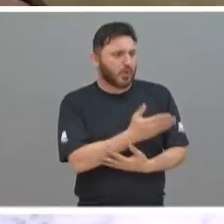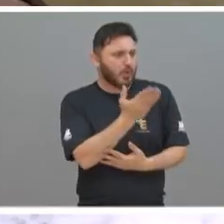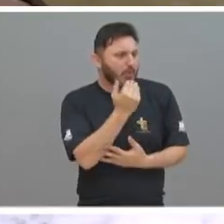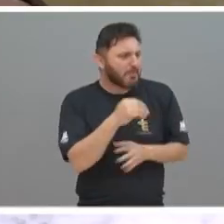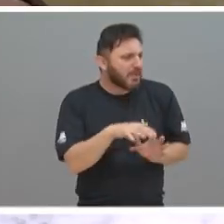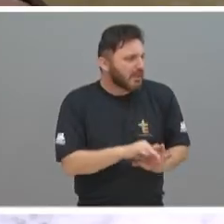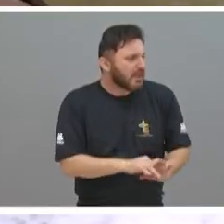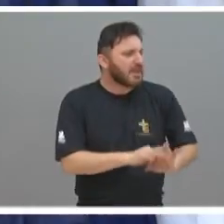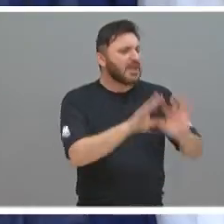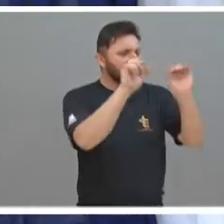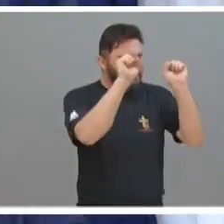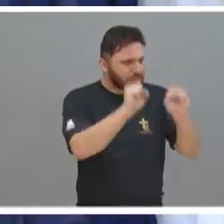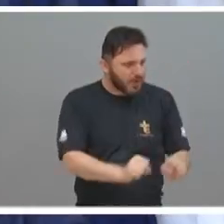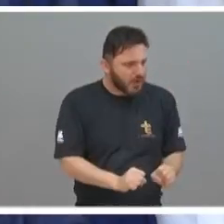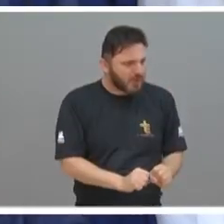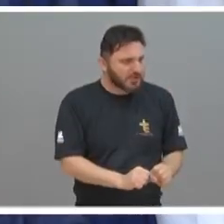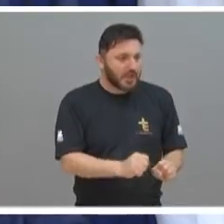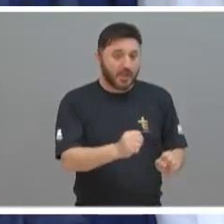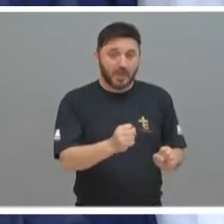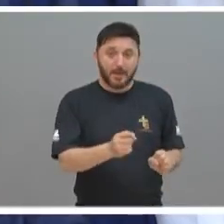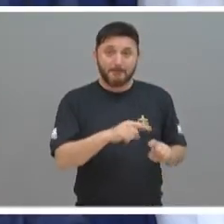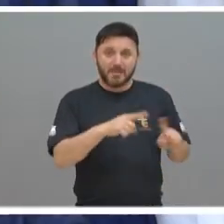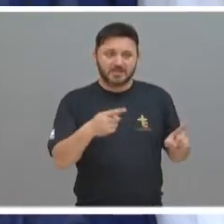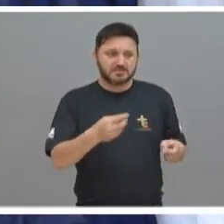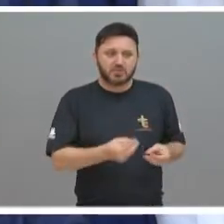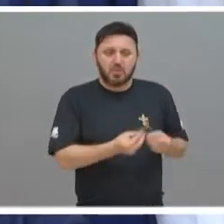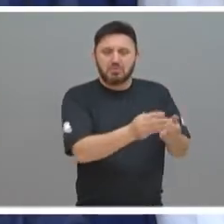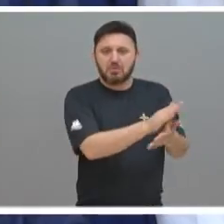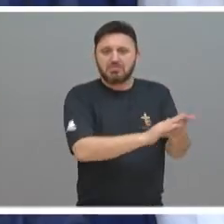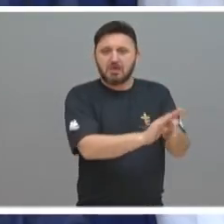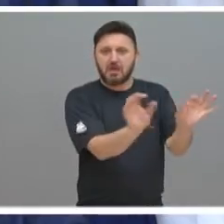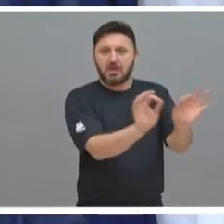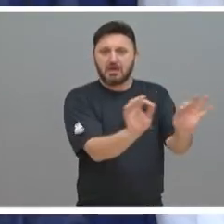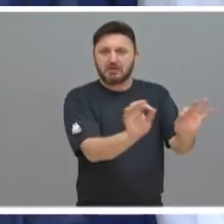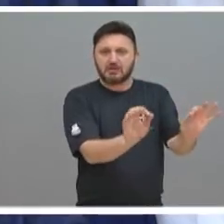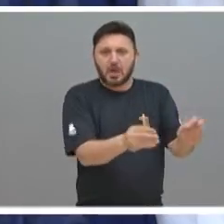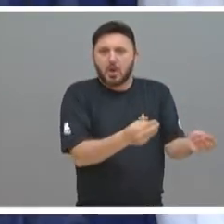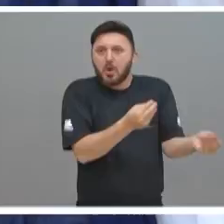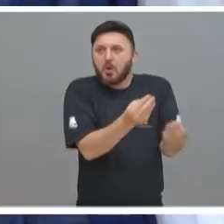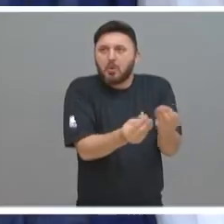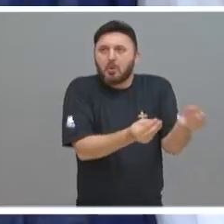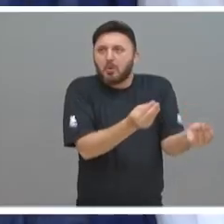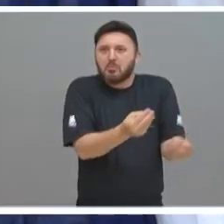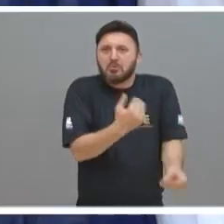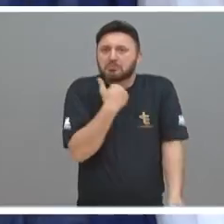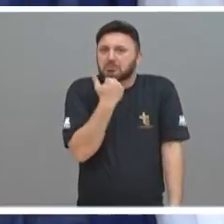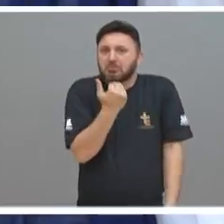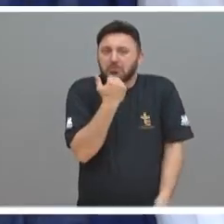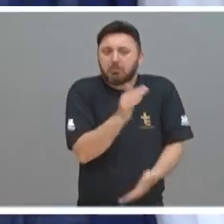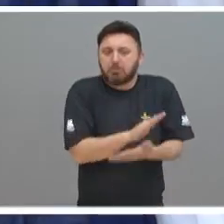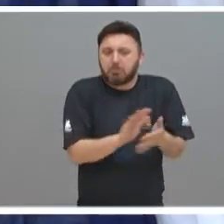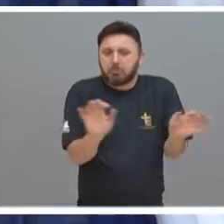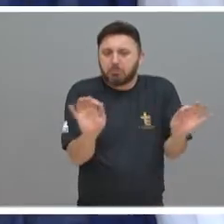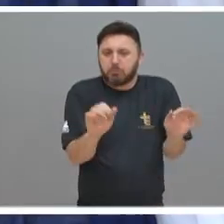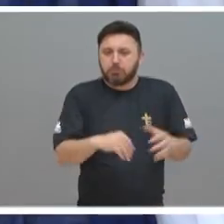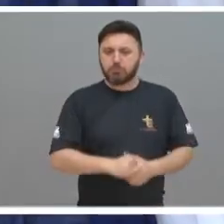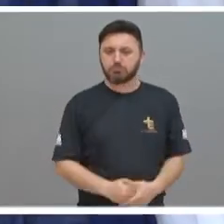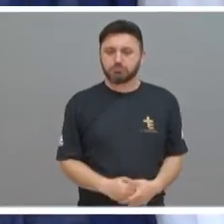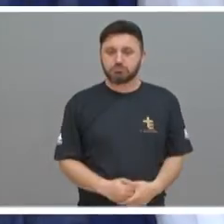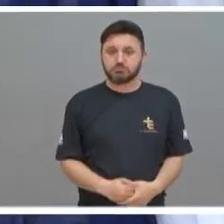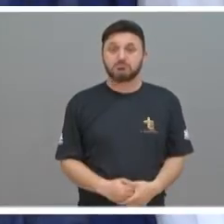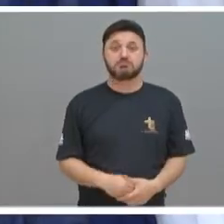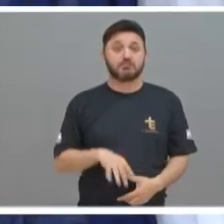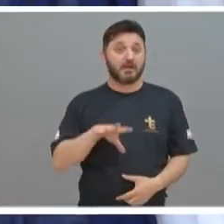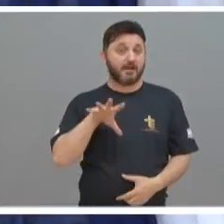à vontade, sem lhes dar o necessário para o corpo, que adiantará isso?